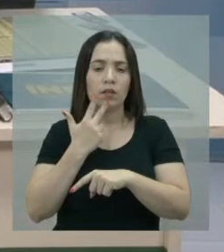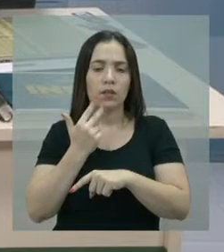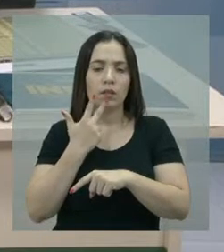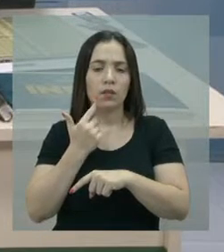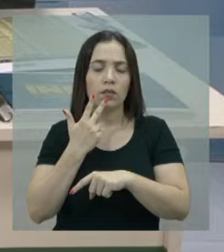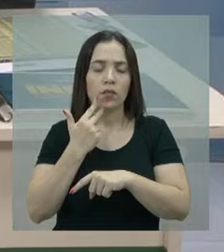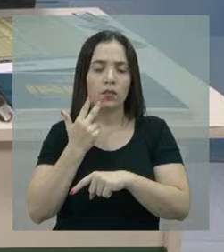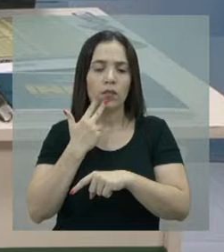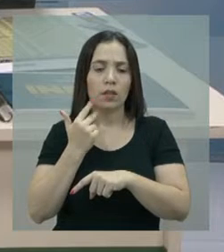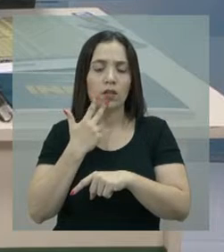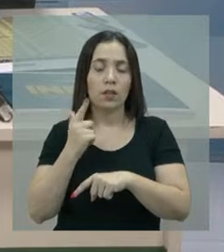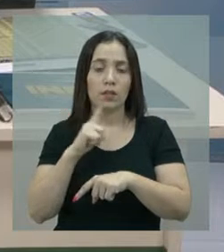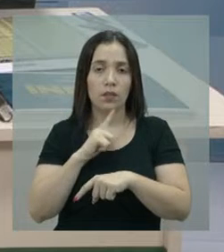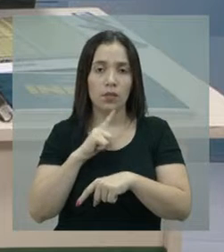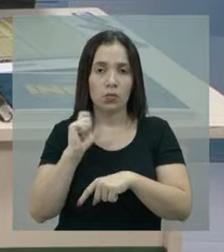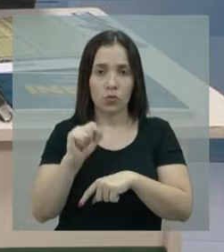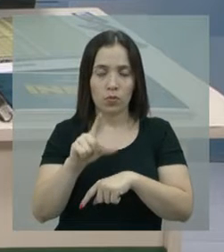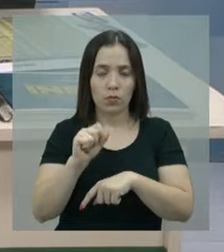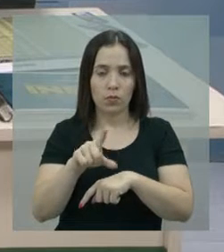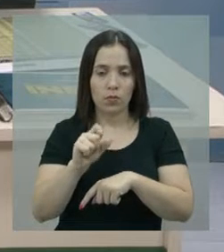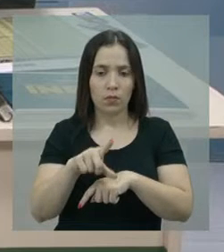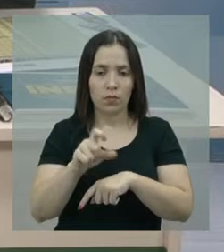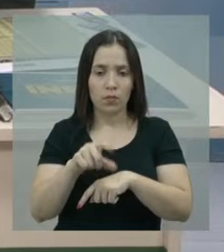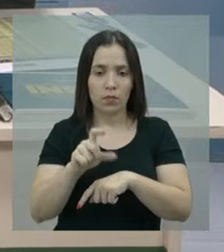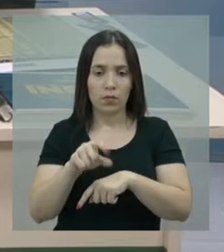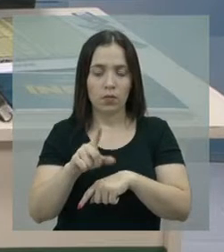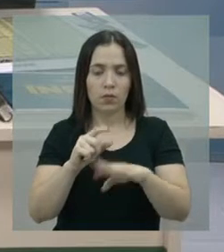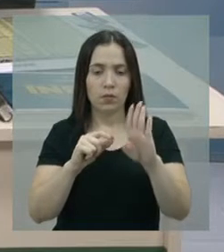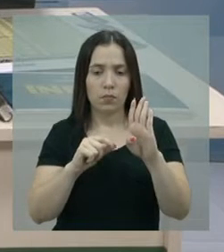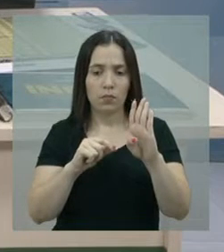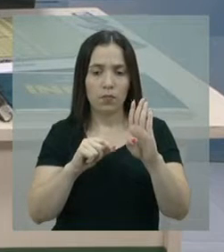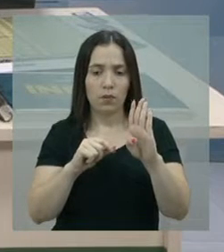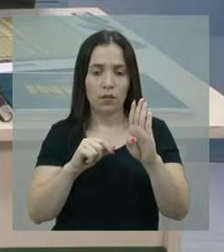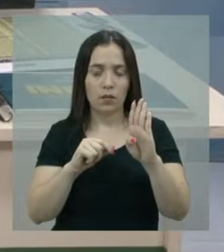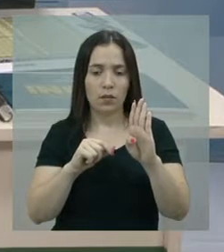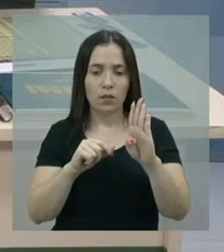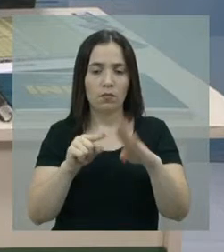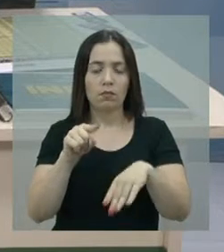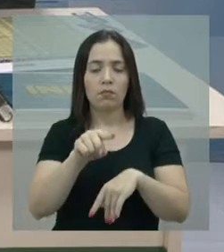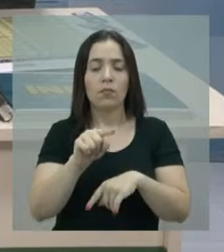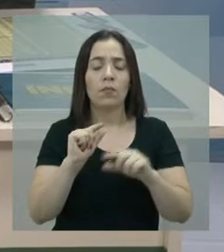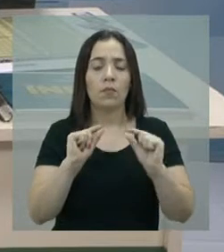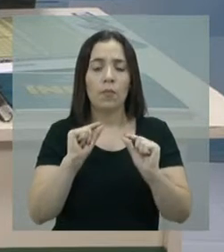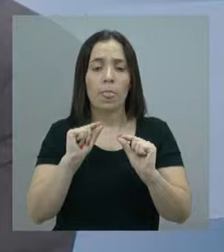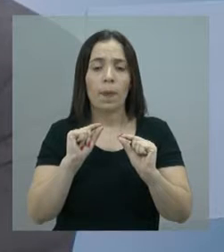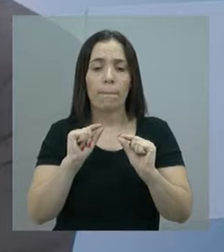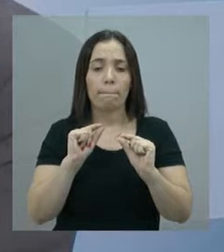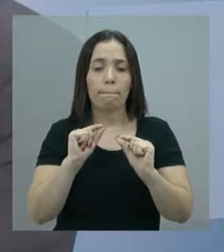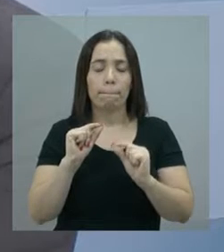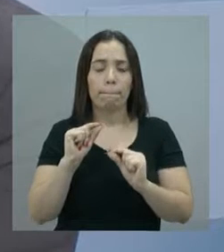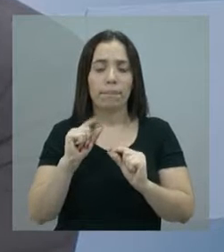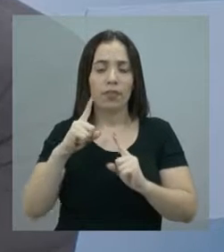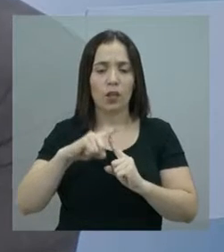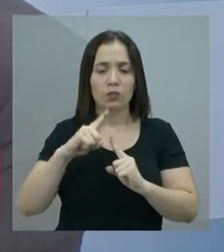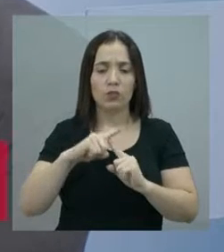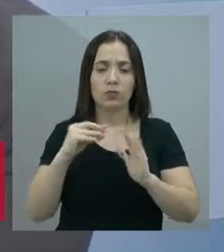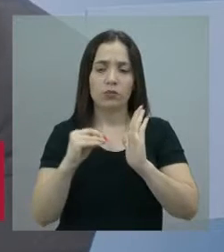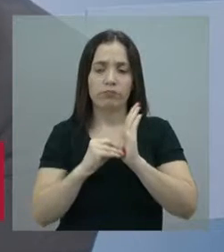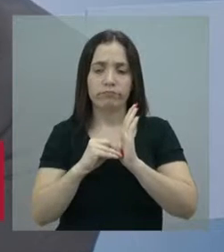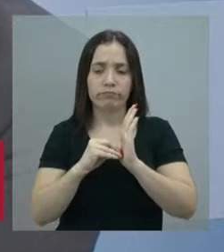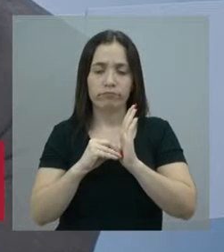educação, e Sobral teve B, ou esse B+ aqui aí é uma tipologia que